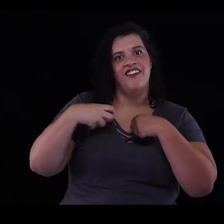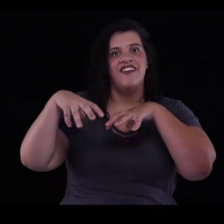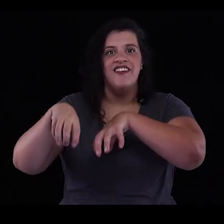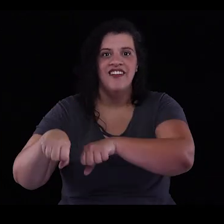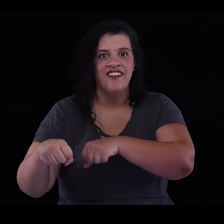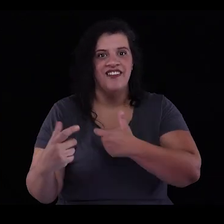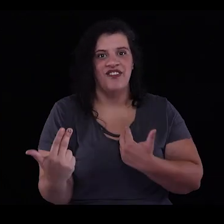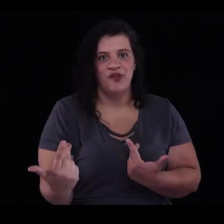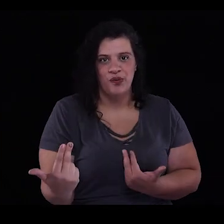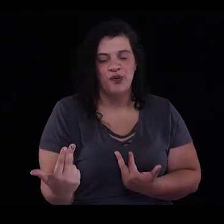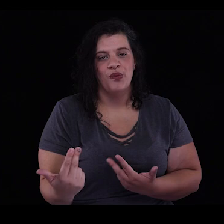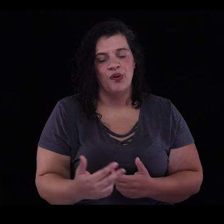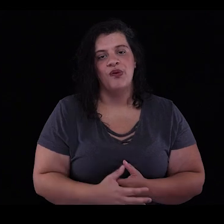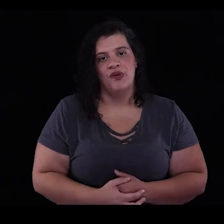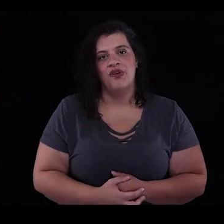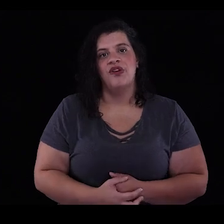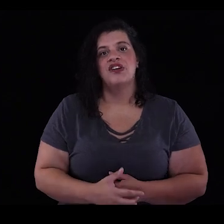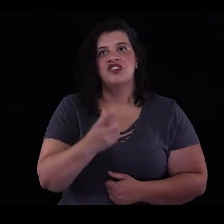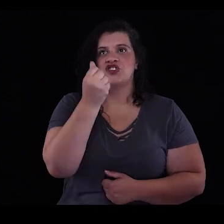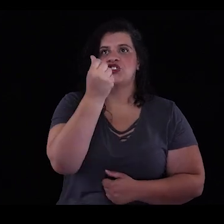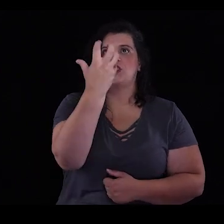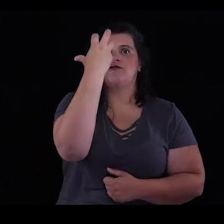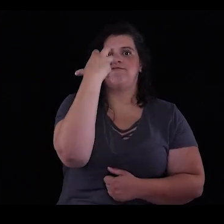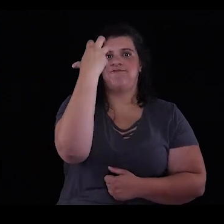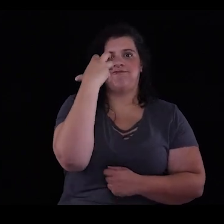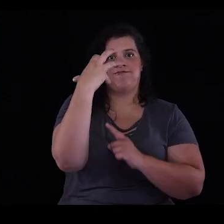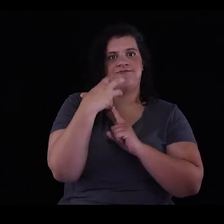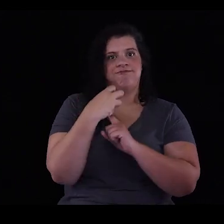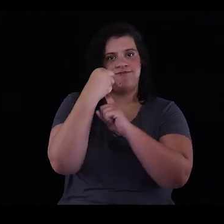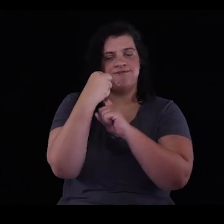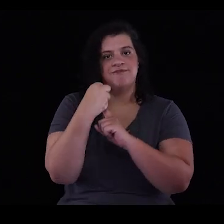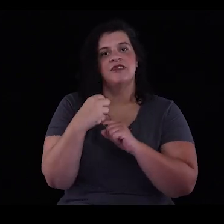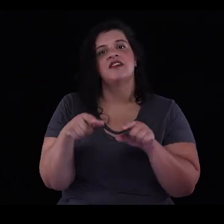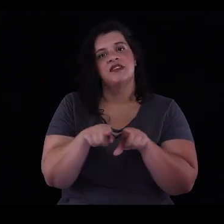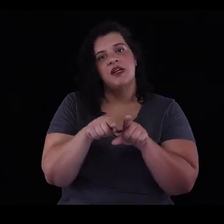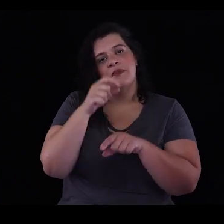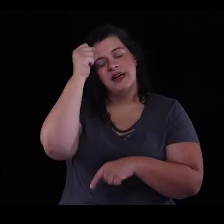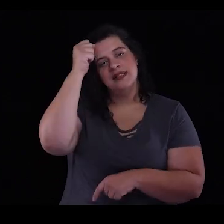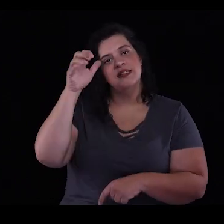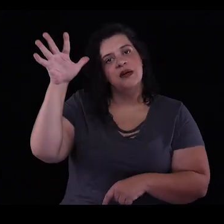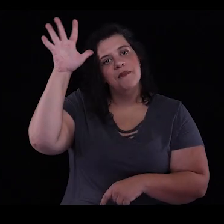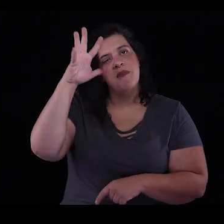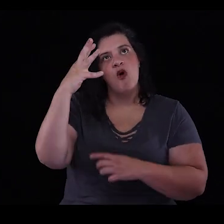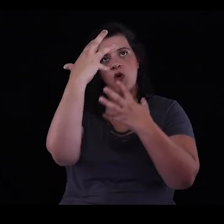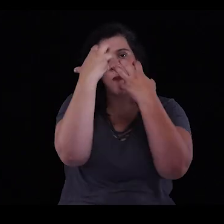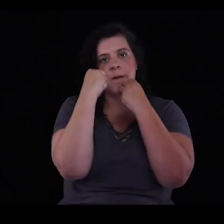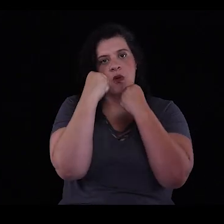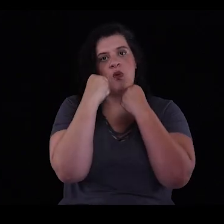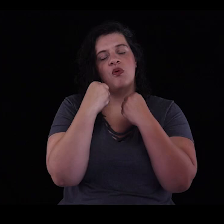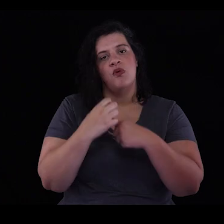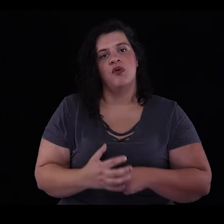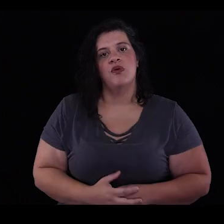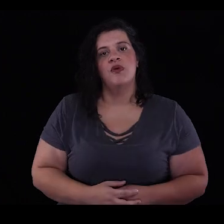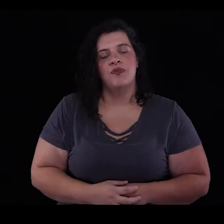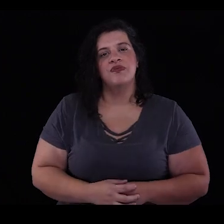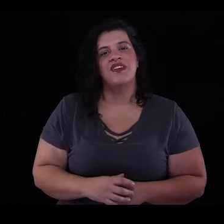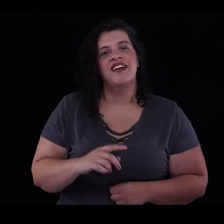em relação ao que é o domínio financeiro, mas, sobretudo, nesse caso, simbólico,